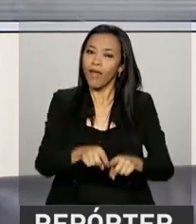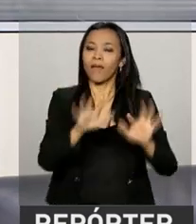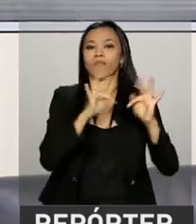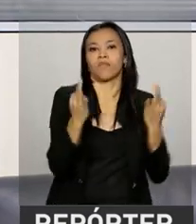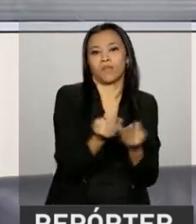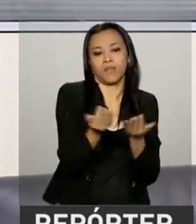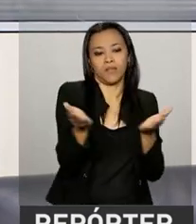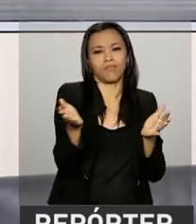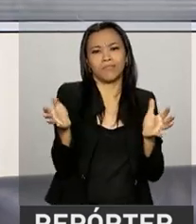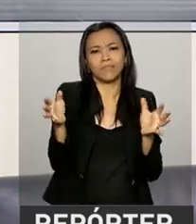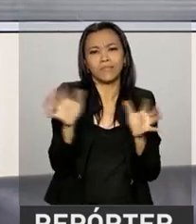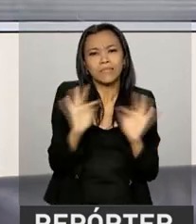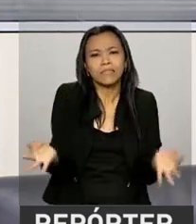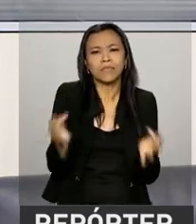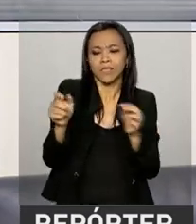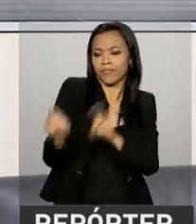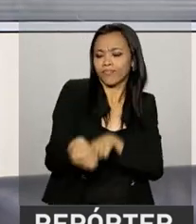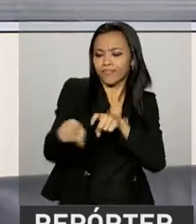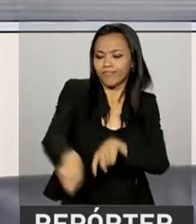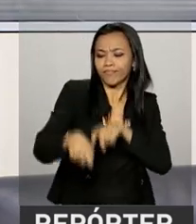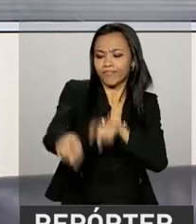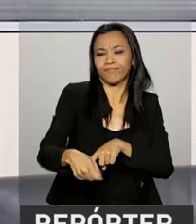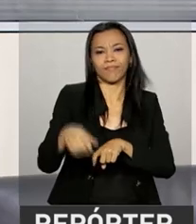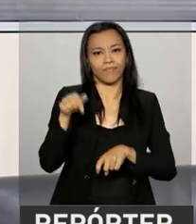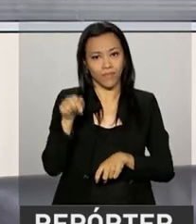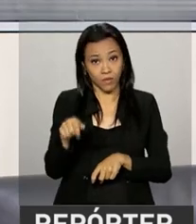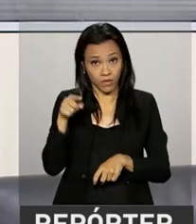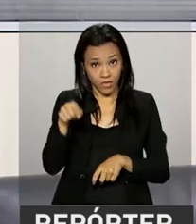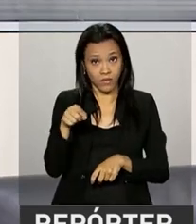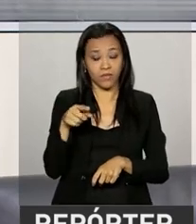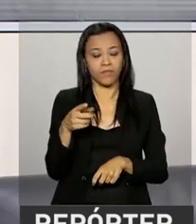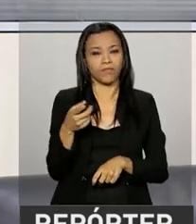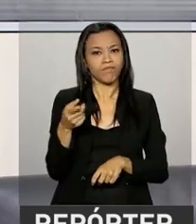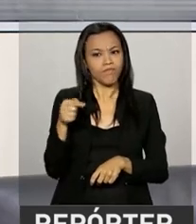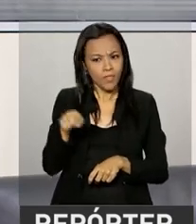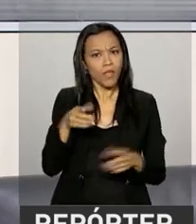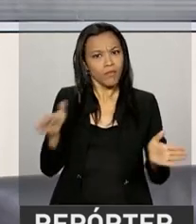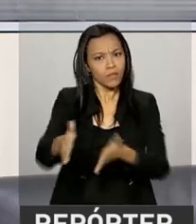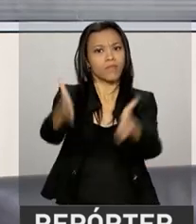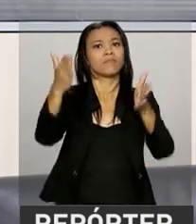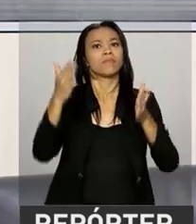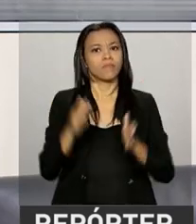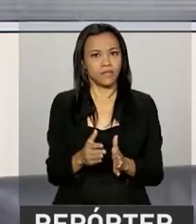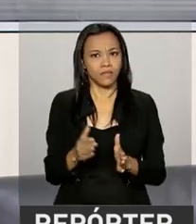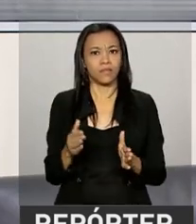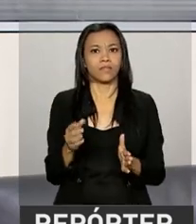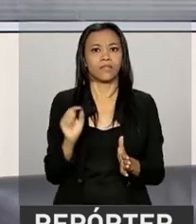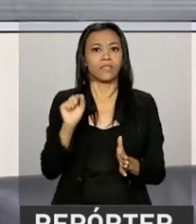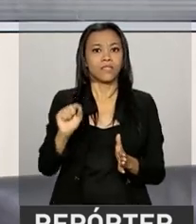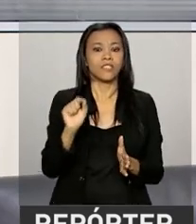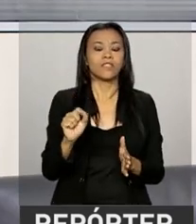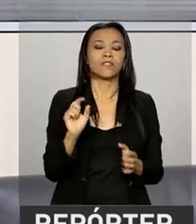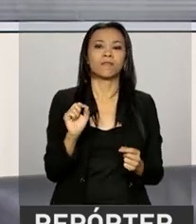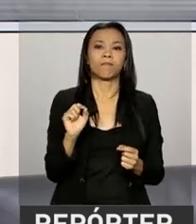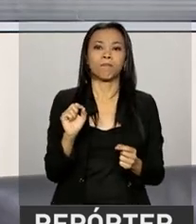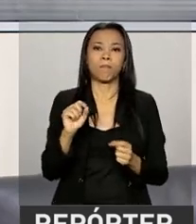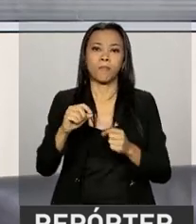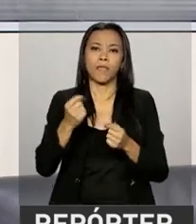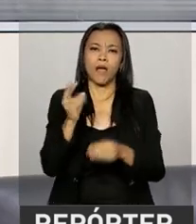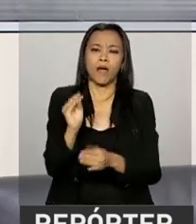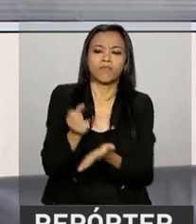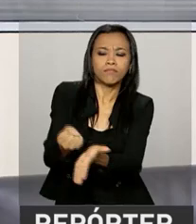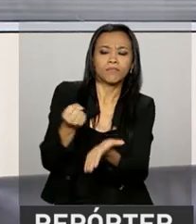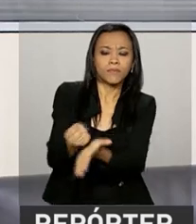familiares. Então isso dá para nós a percepção de que este caminho de alterar o crédito, de alterar a